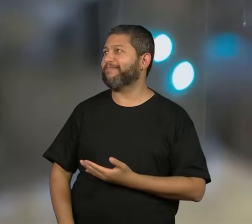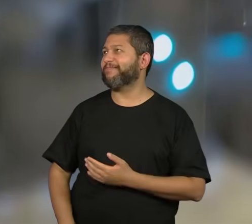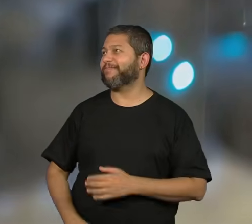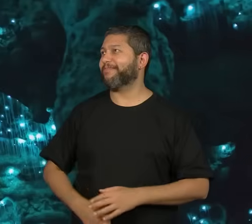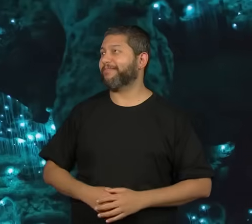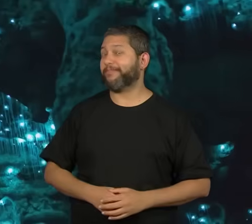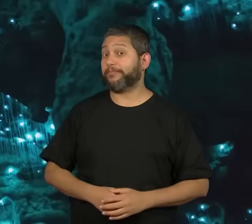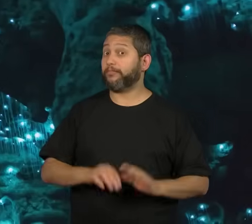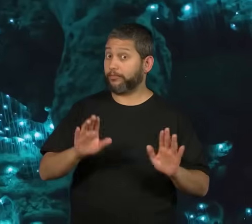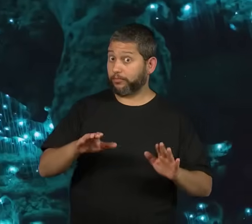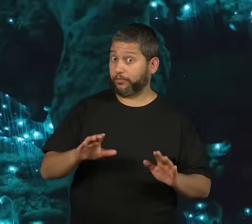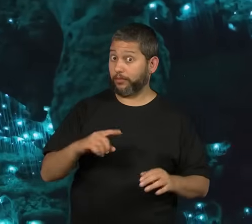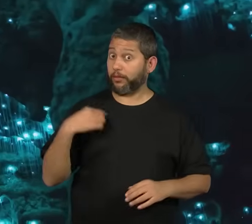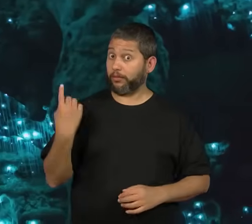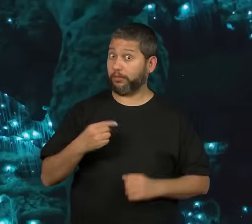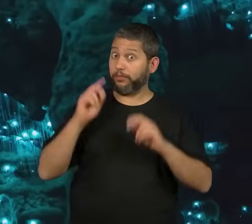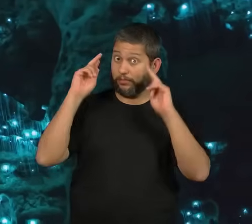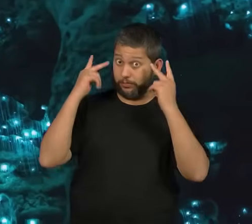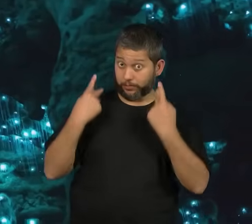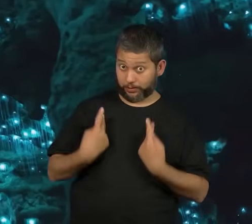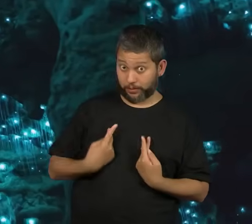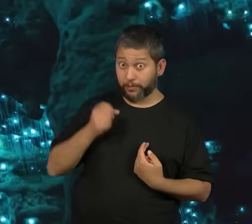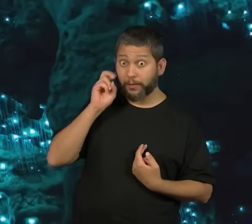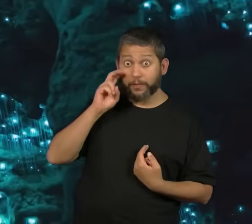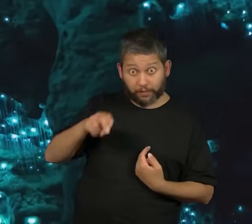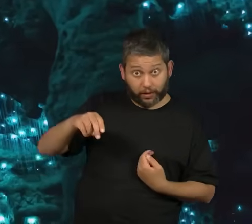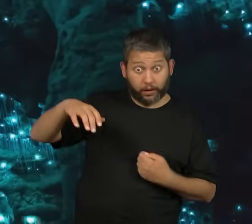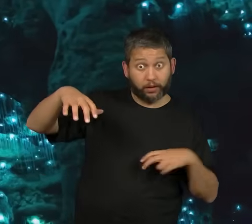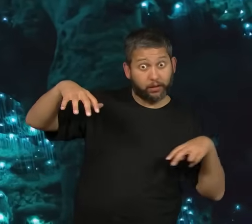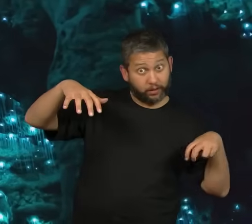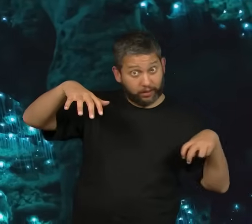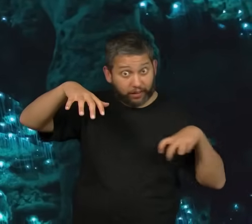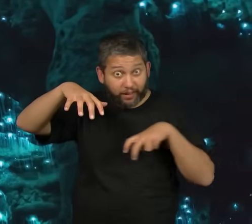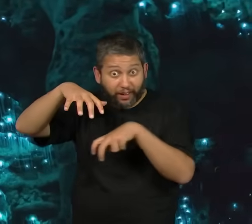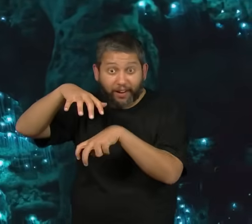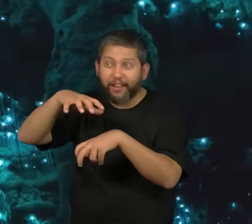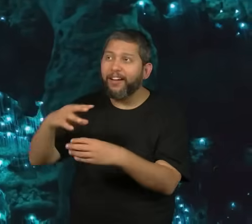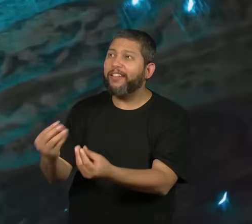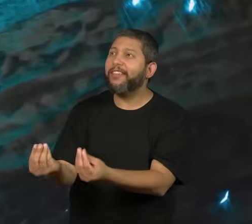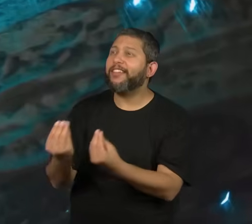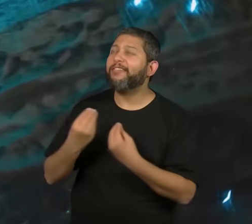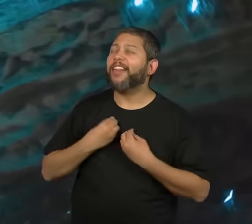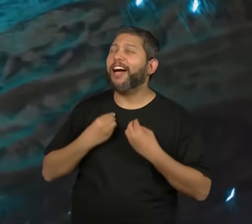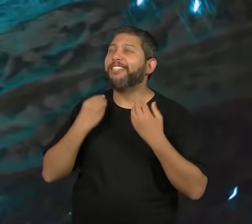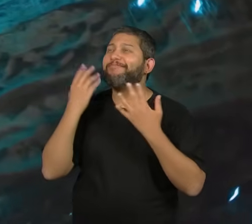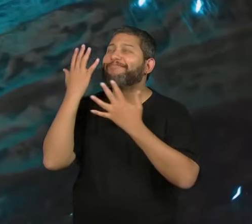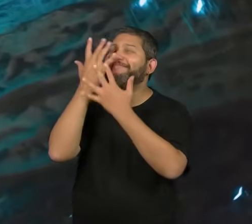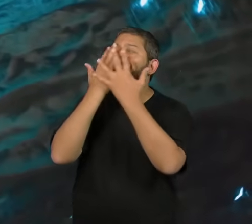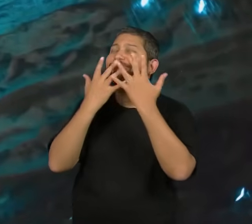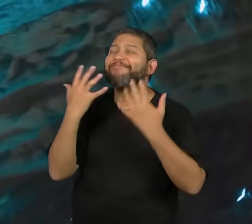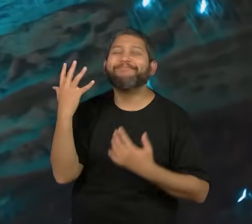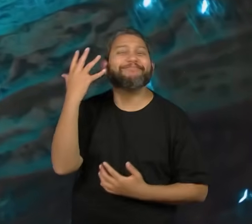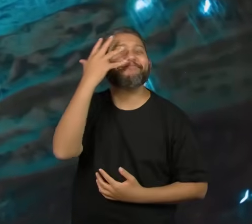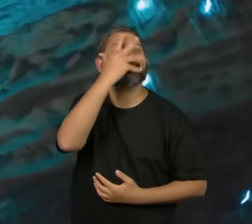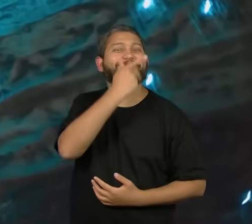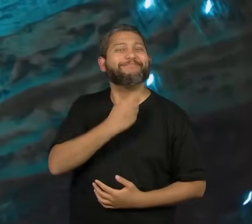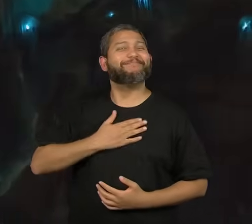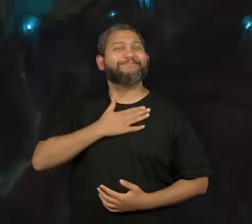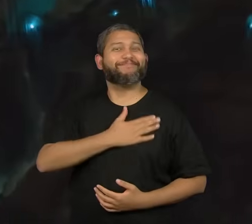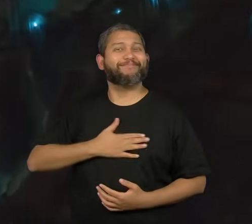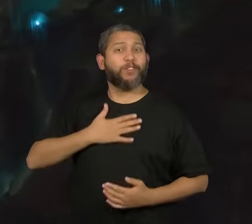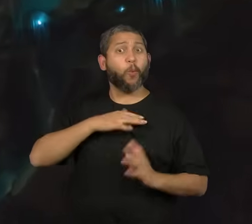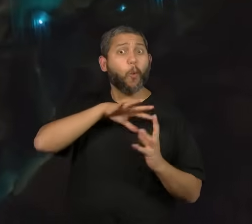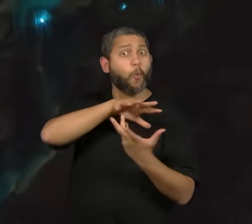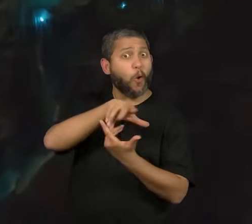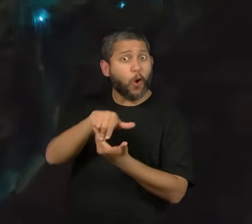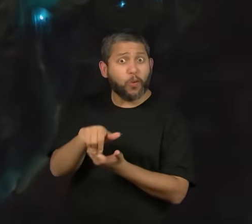Para os seres humanos, Waitomo Caves é fonte de encantamento, um dos lugares mais raros e bonitos do planeta.